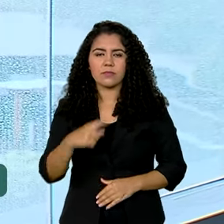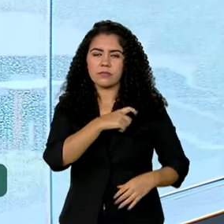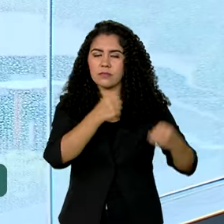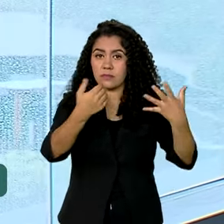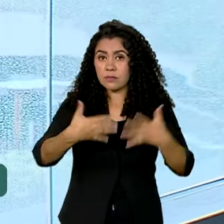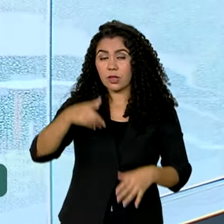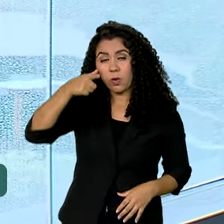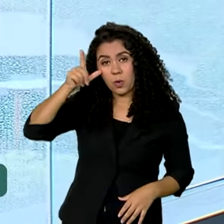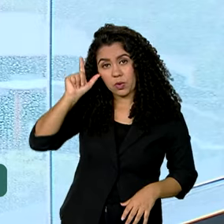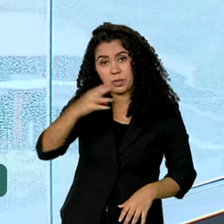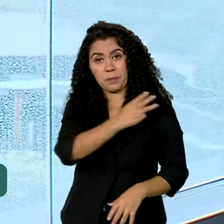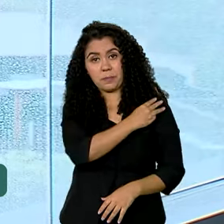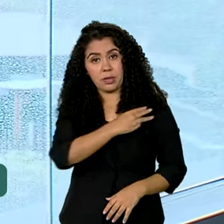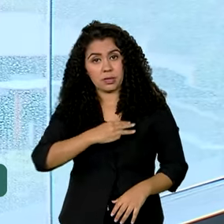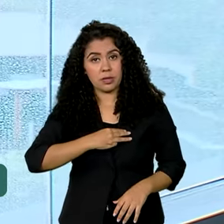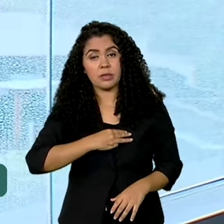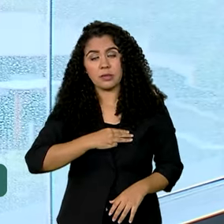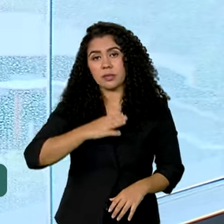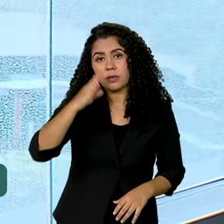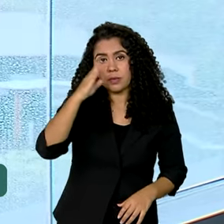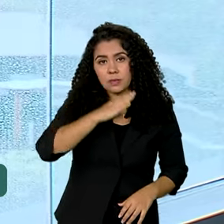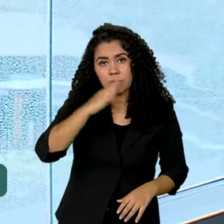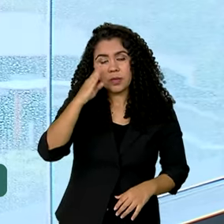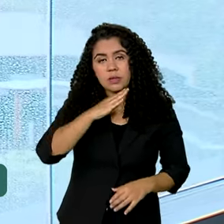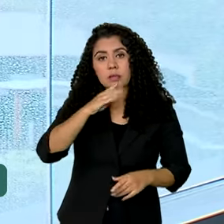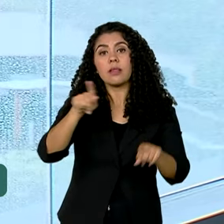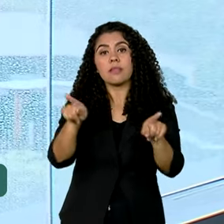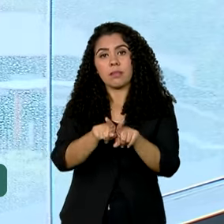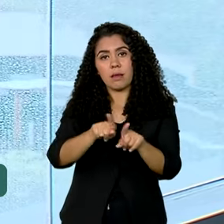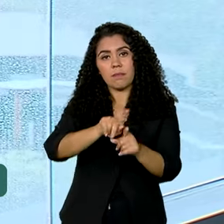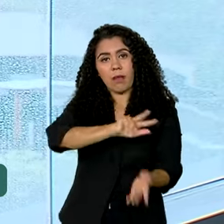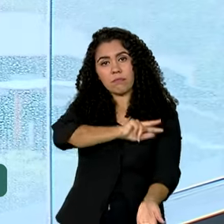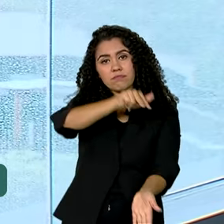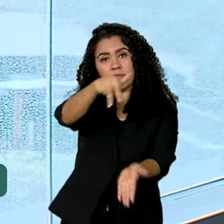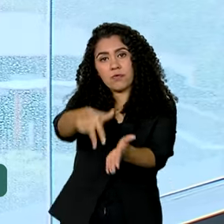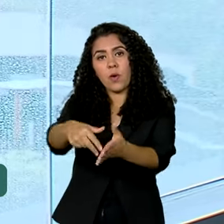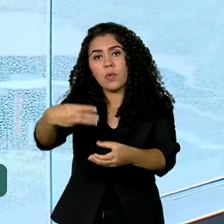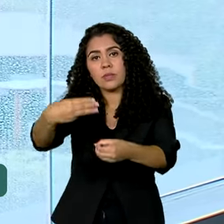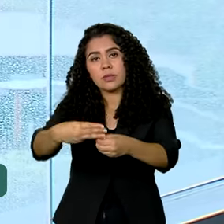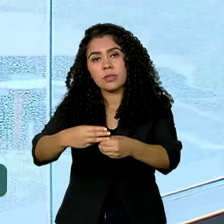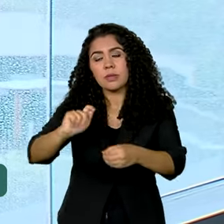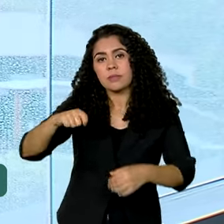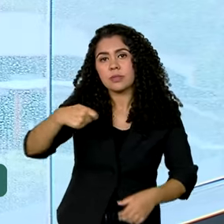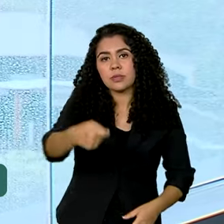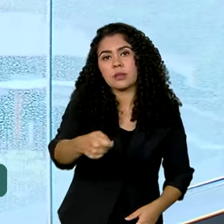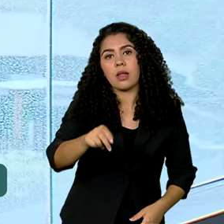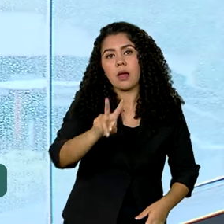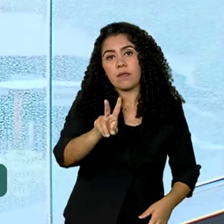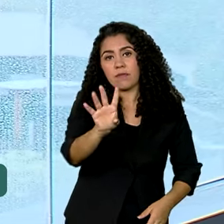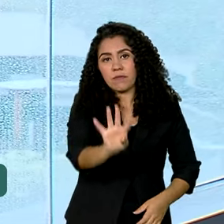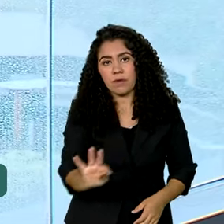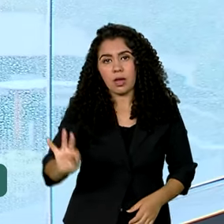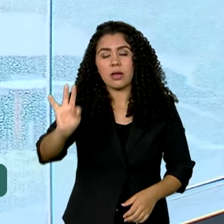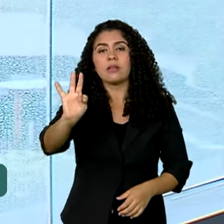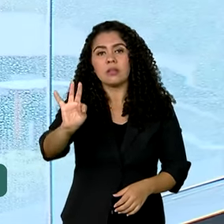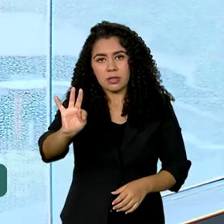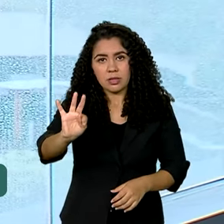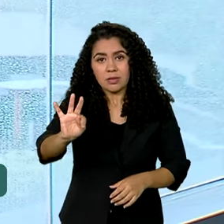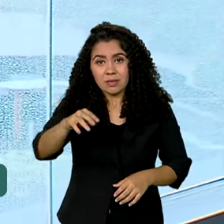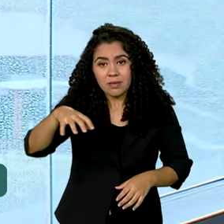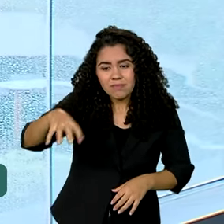Ontem o ministro Pimenta também foi ao Vale de Taquari, região com mais de 30 municípios, boa parte